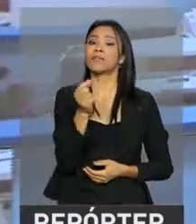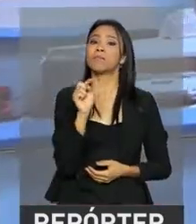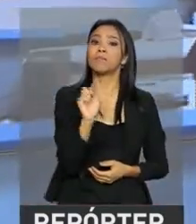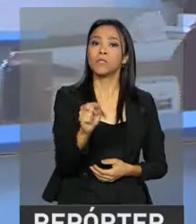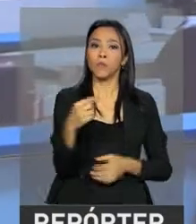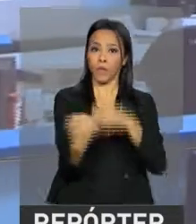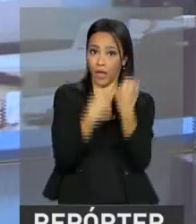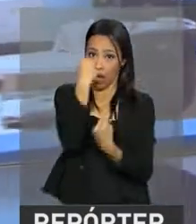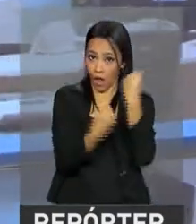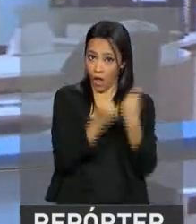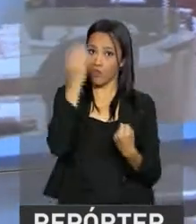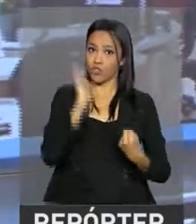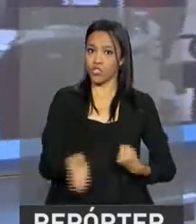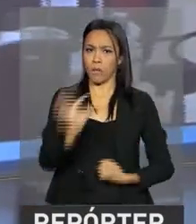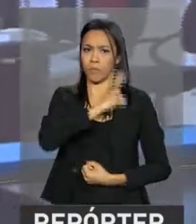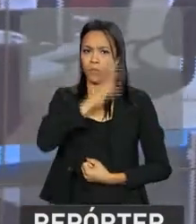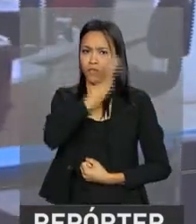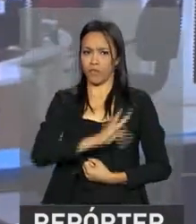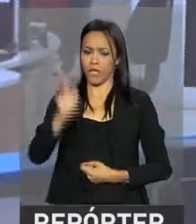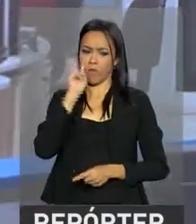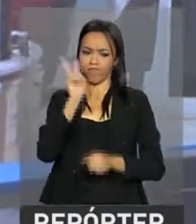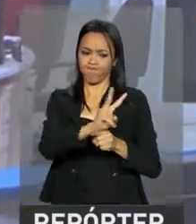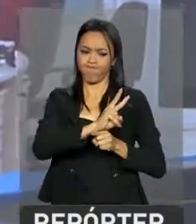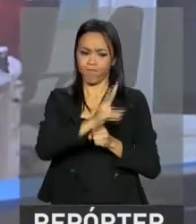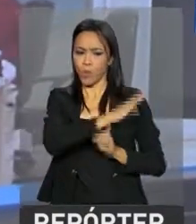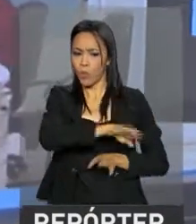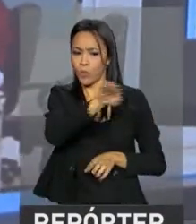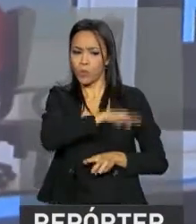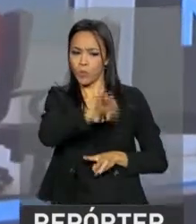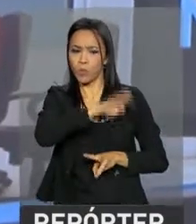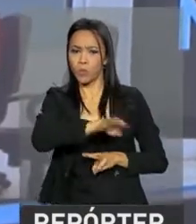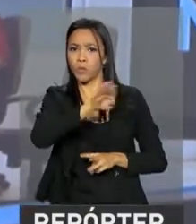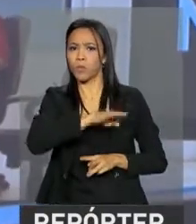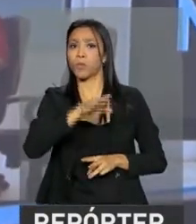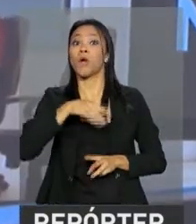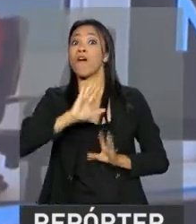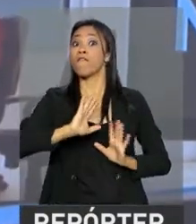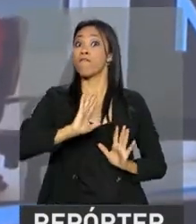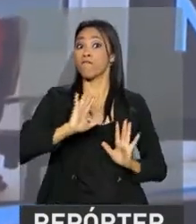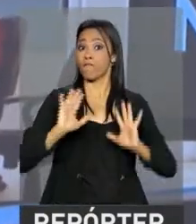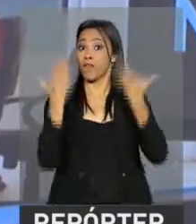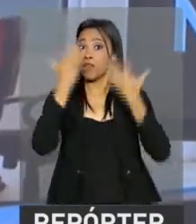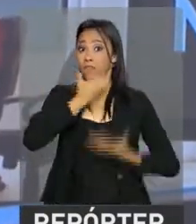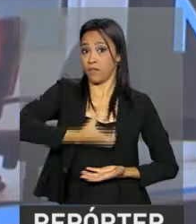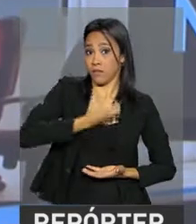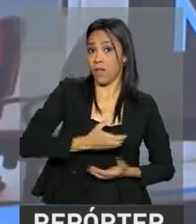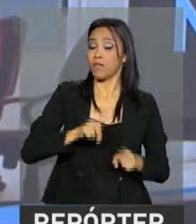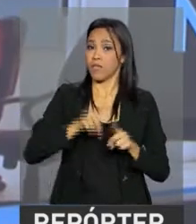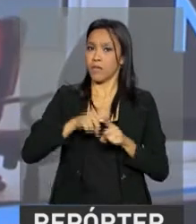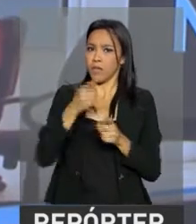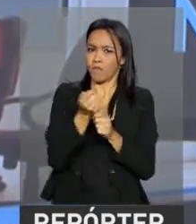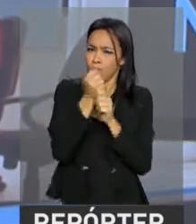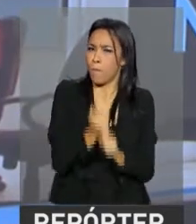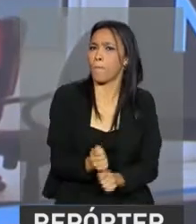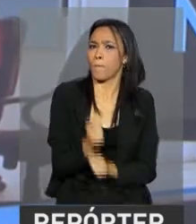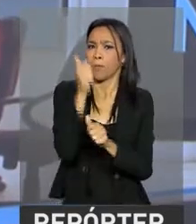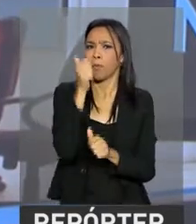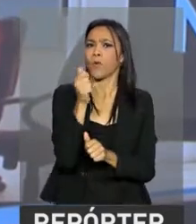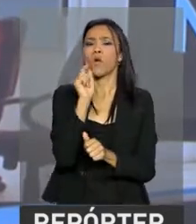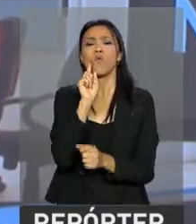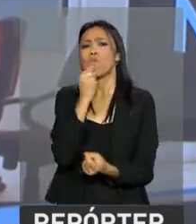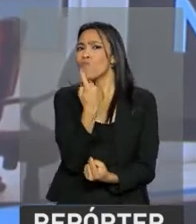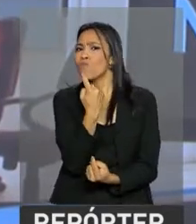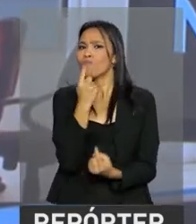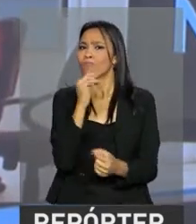fiscalizados pela Polícia Rodoviária Federal durante as festas de Natal e também de Ano Novo. Um dos focos da ação é a